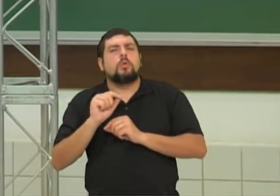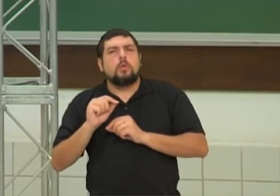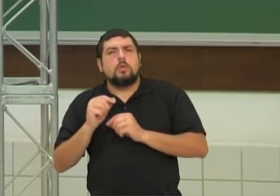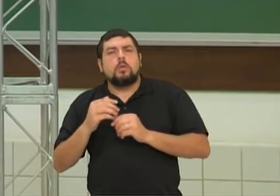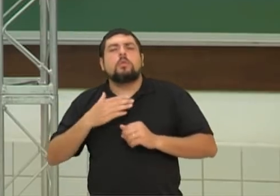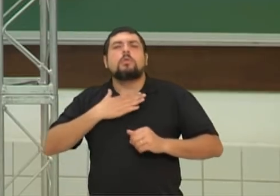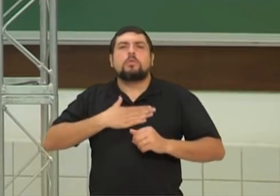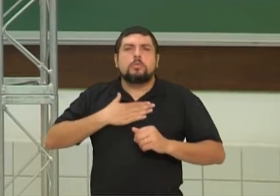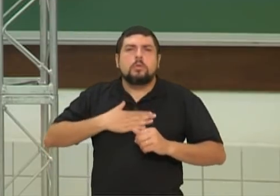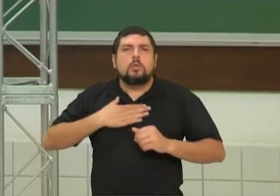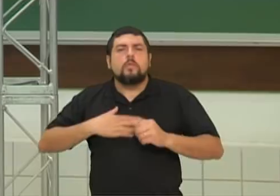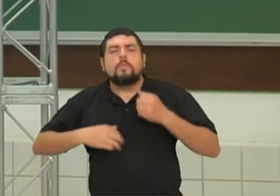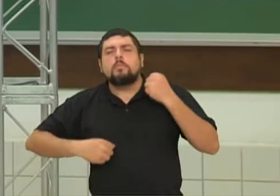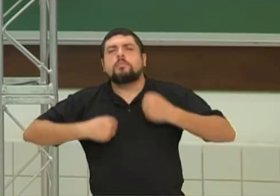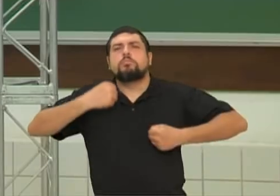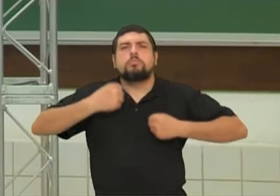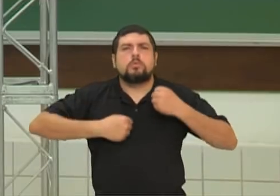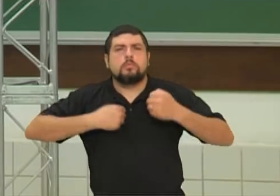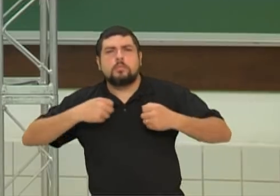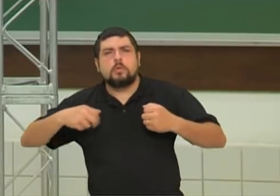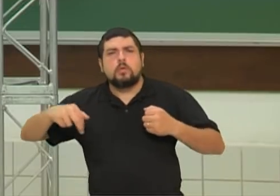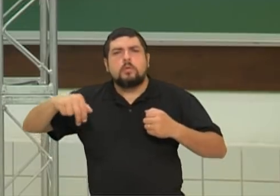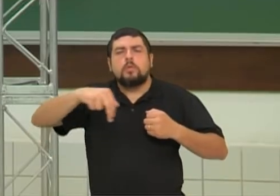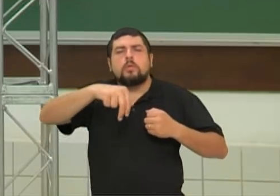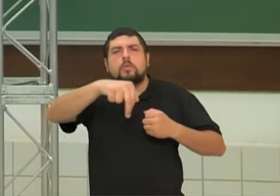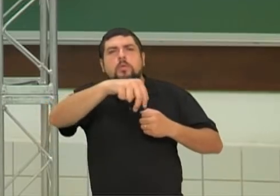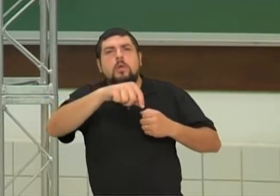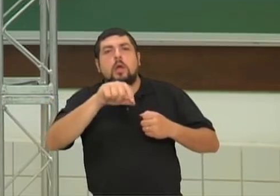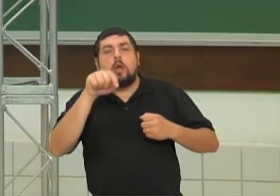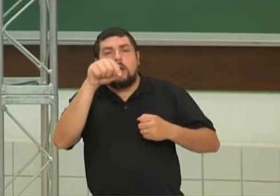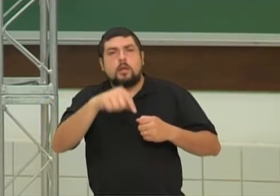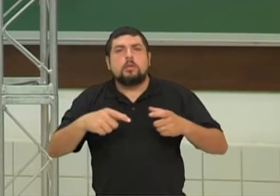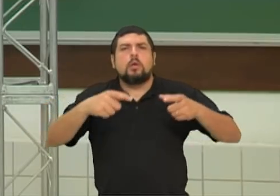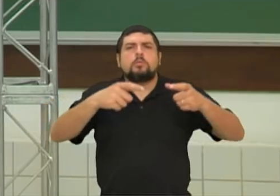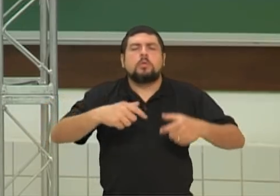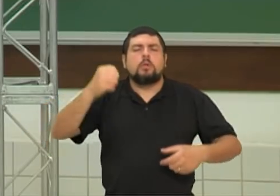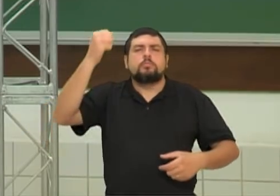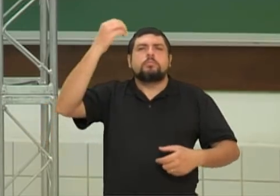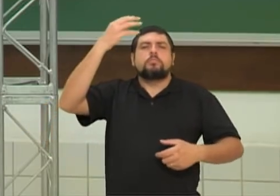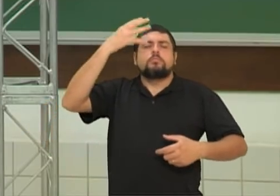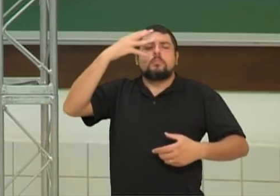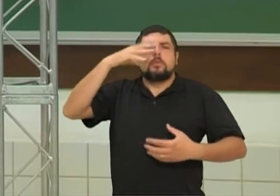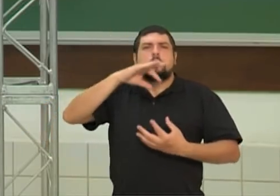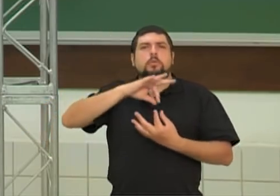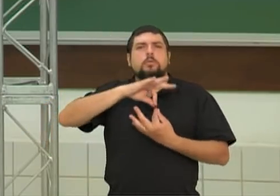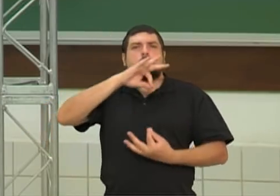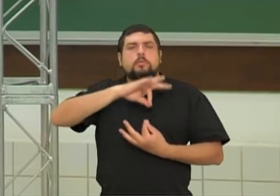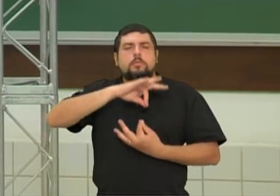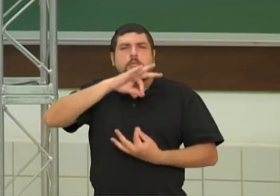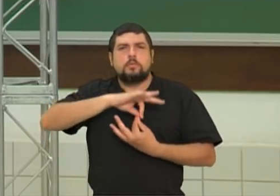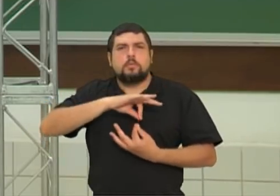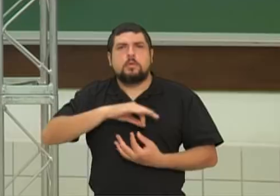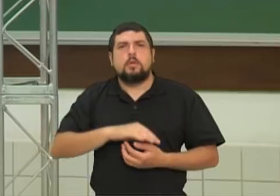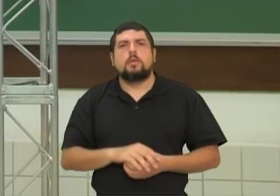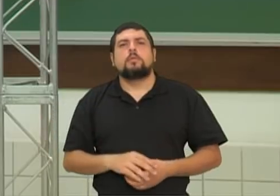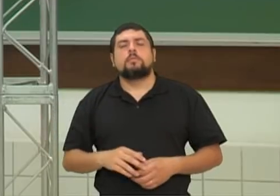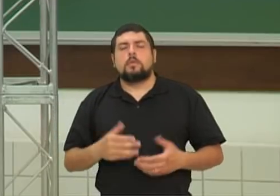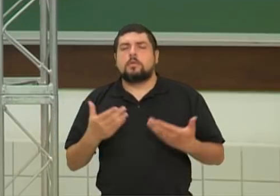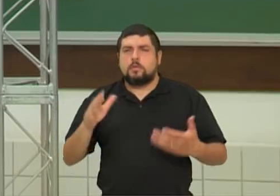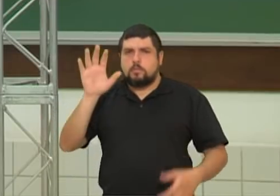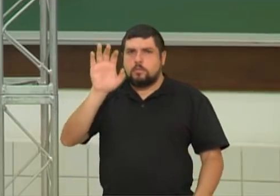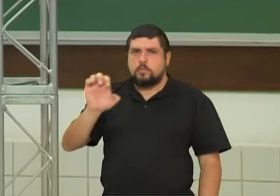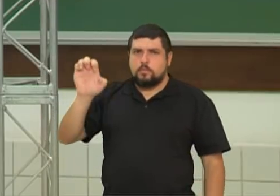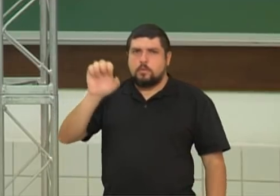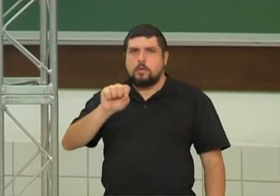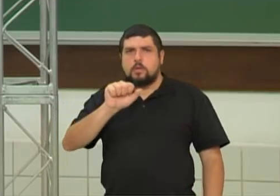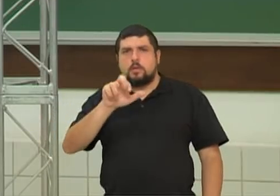esse roteiro. Muitos falam que é um roteiro de iluminação espiritual. Então, fica aí a dica na Europa, Santiago de